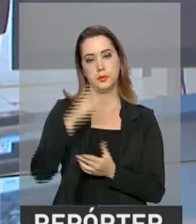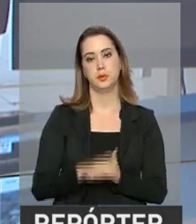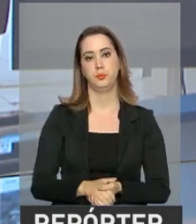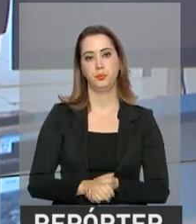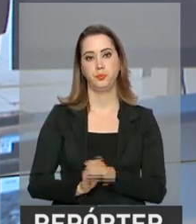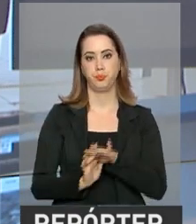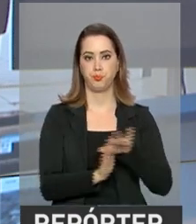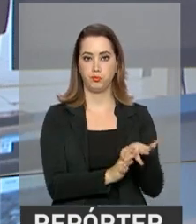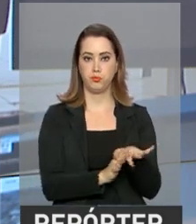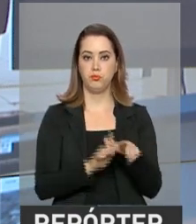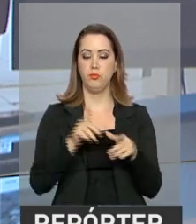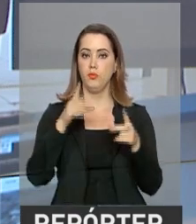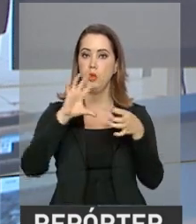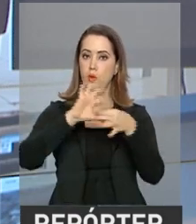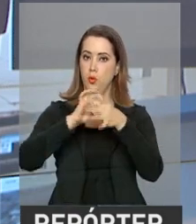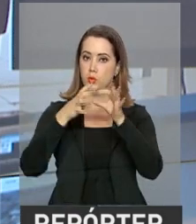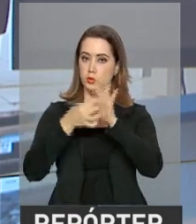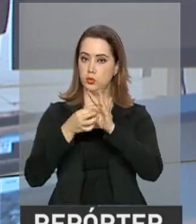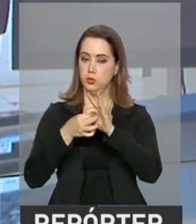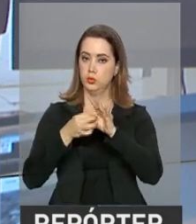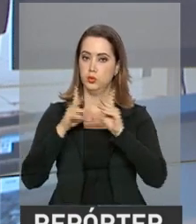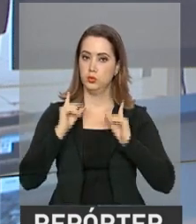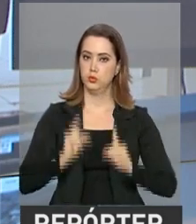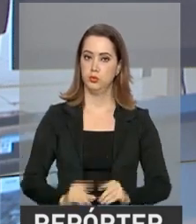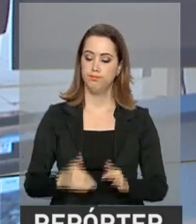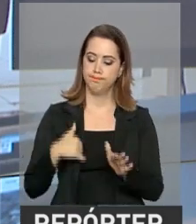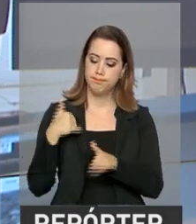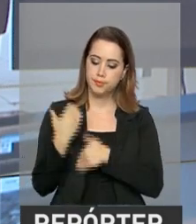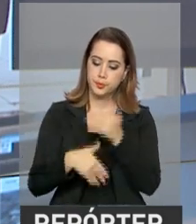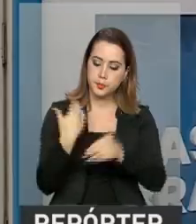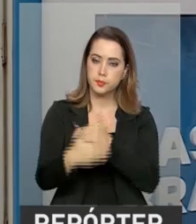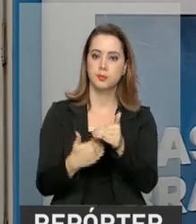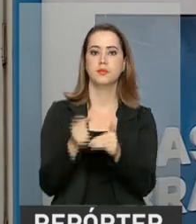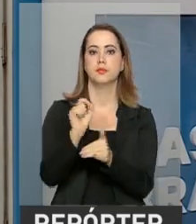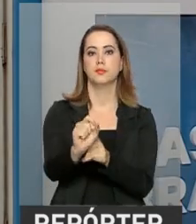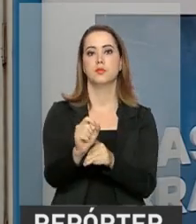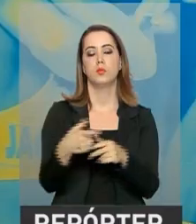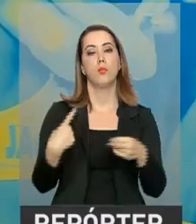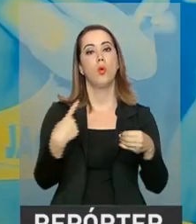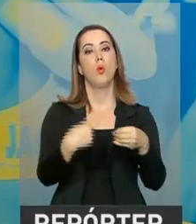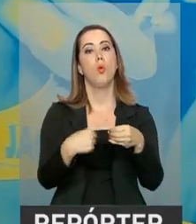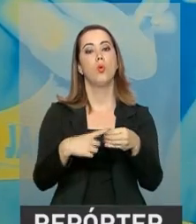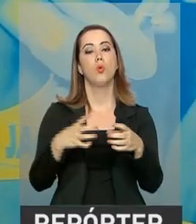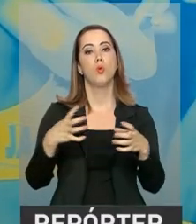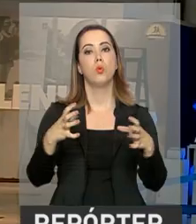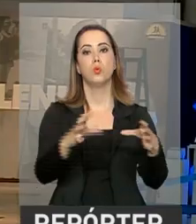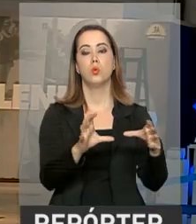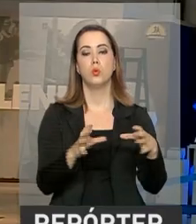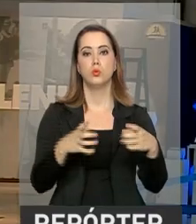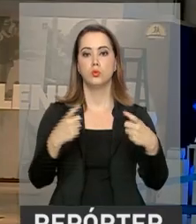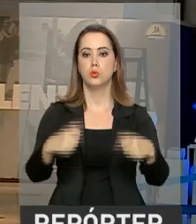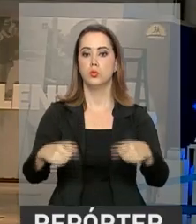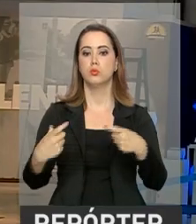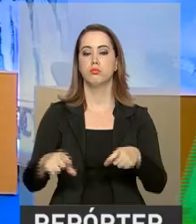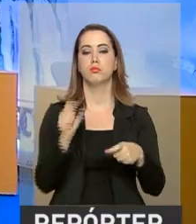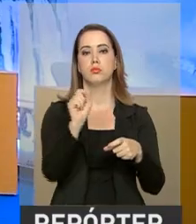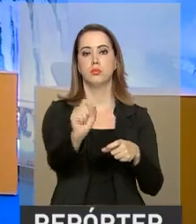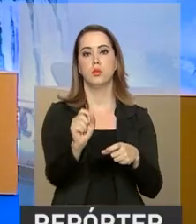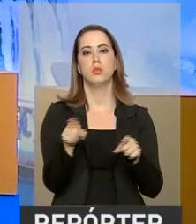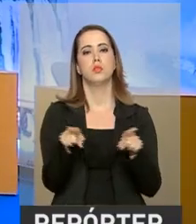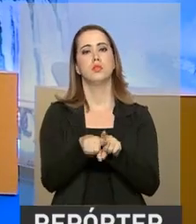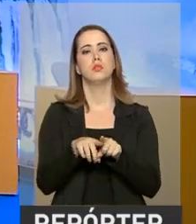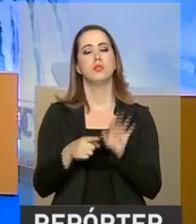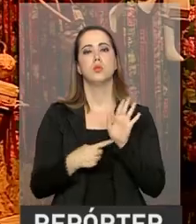programação cultural da casa Brasil no Rio de Janeiro segue intensa o espaço criado para divulgar o país no Bulevar Olímpico no Pier